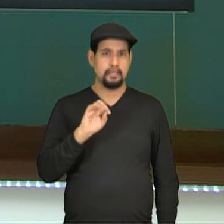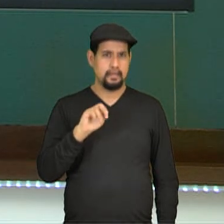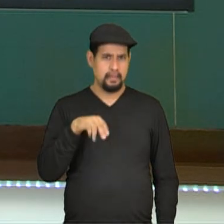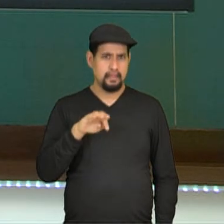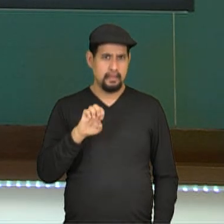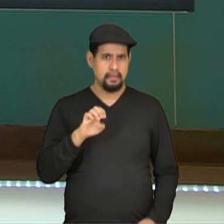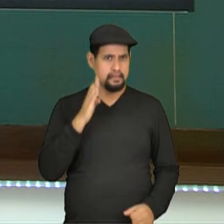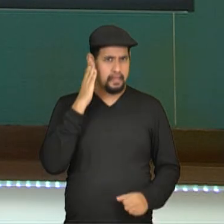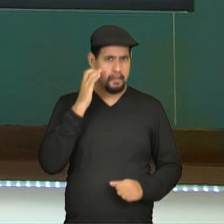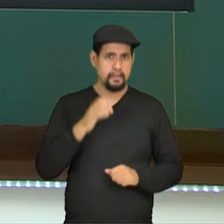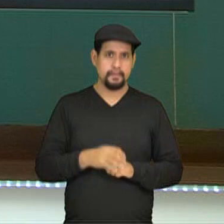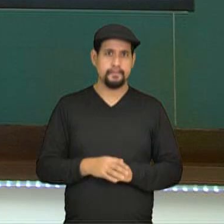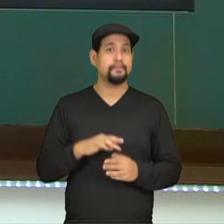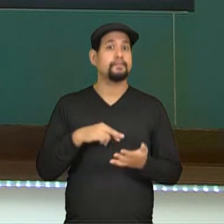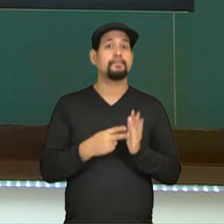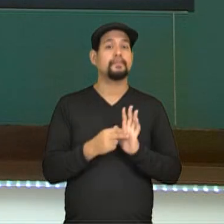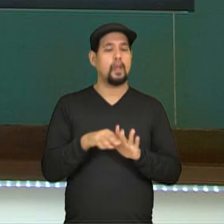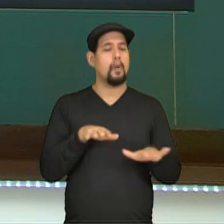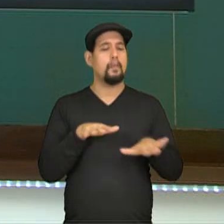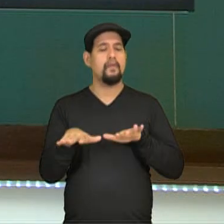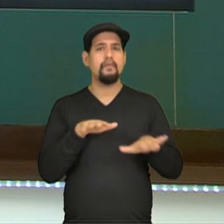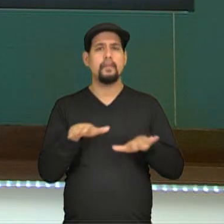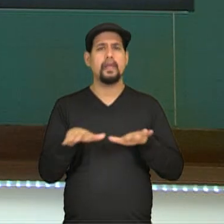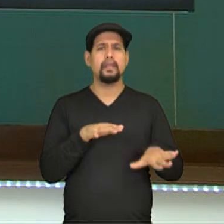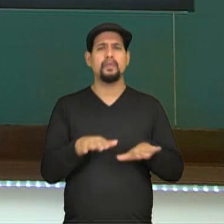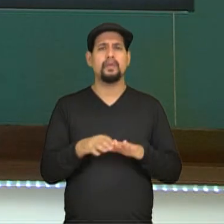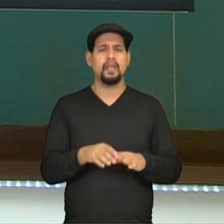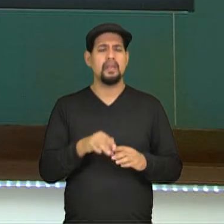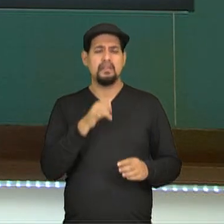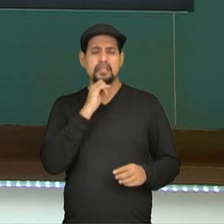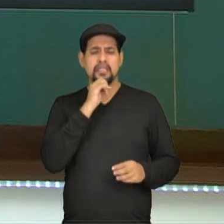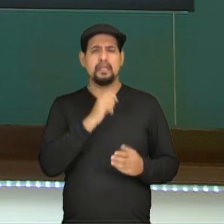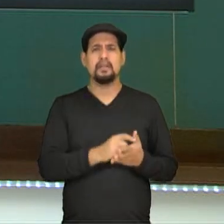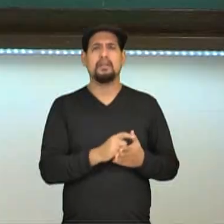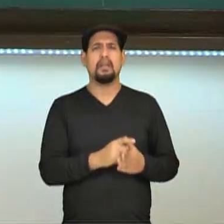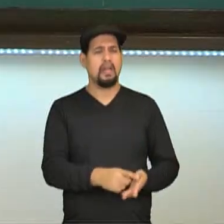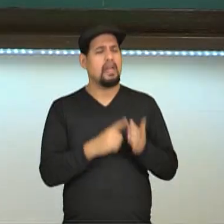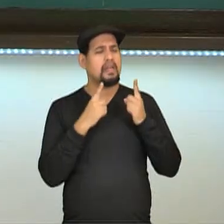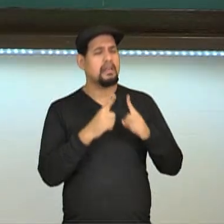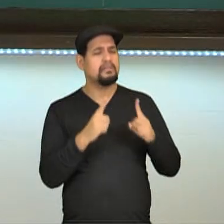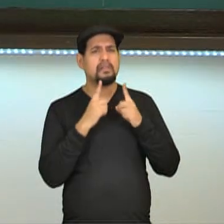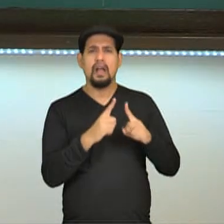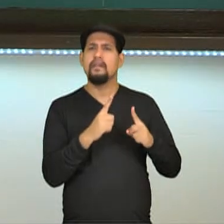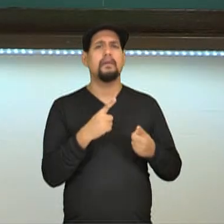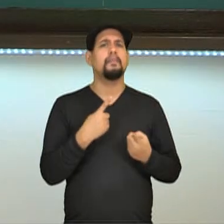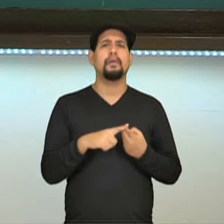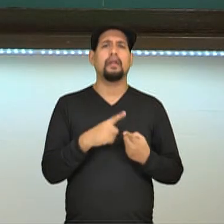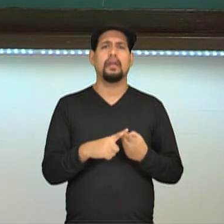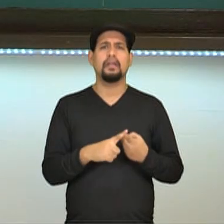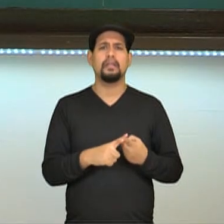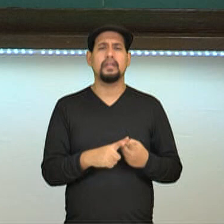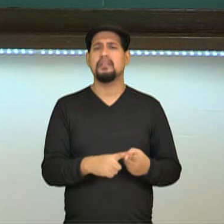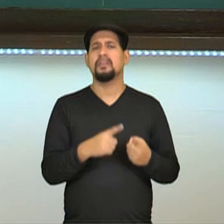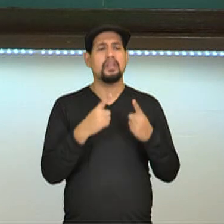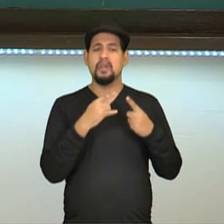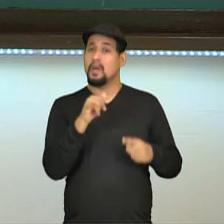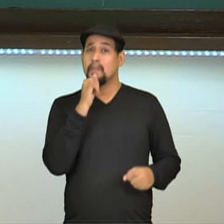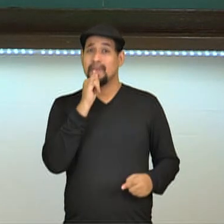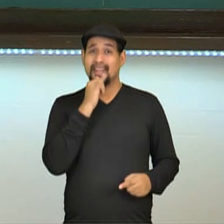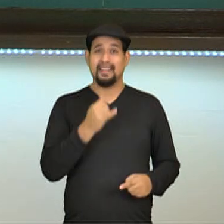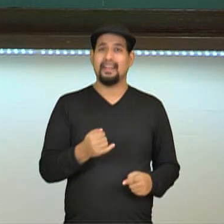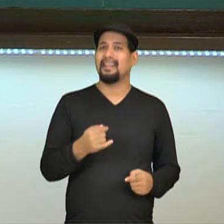A Reforma Protestante foi um movimento que criticava a Igreja Católica. Ela criticava a corrupção da